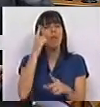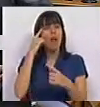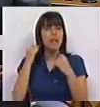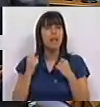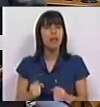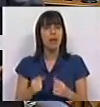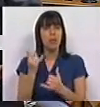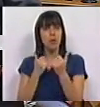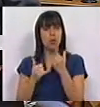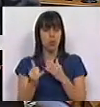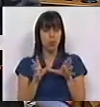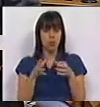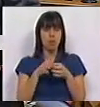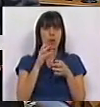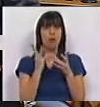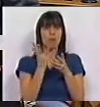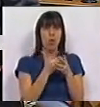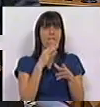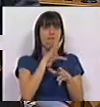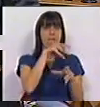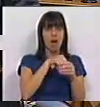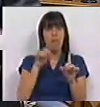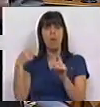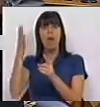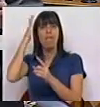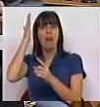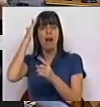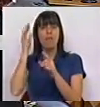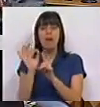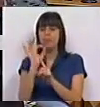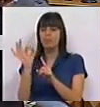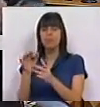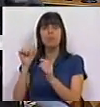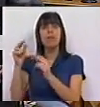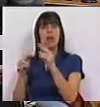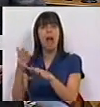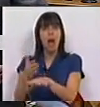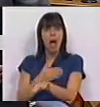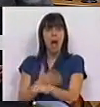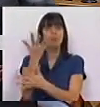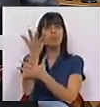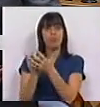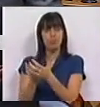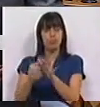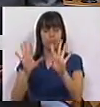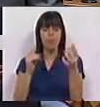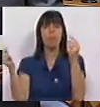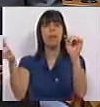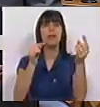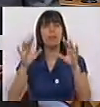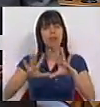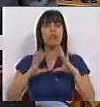em substituir o quociente conjugal pelo quociente familiar para o cálculo da coleta antes das deduções. No debate